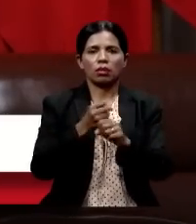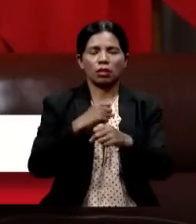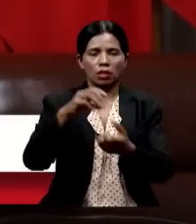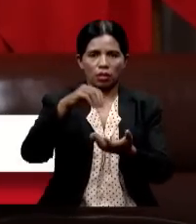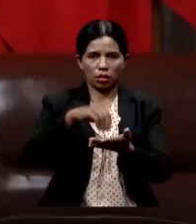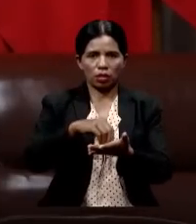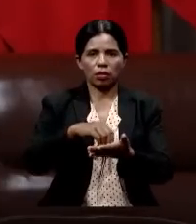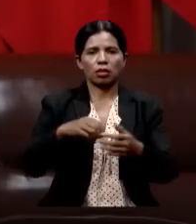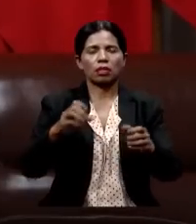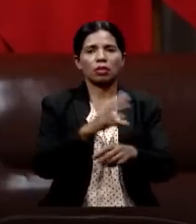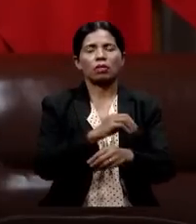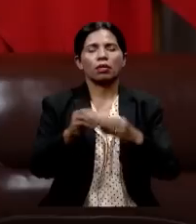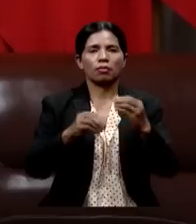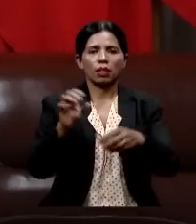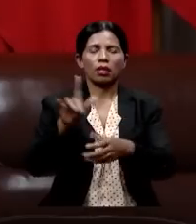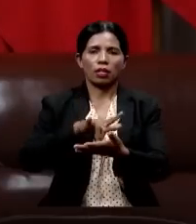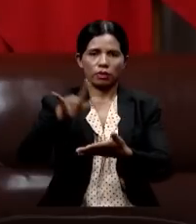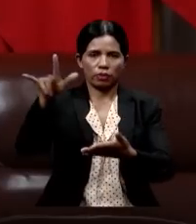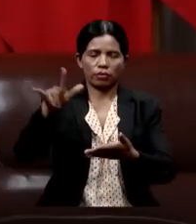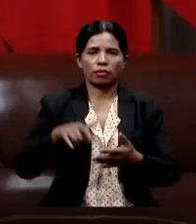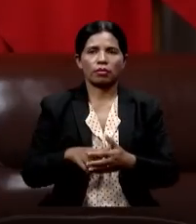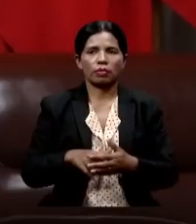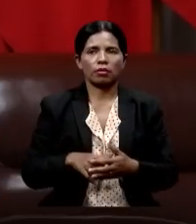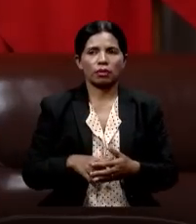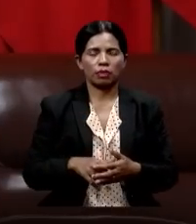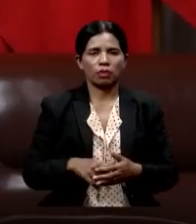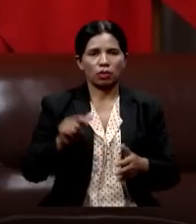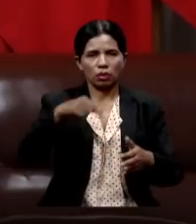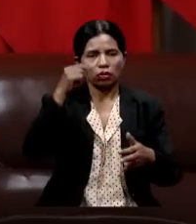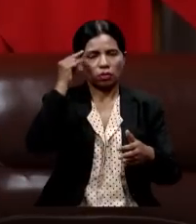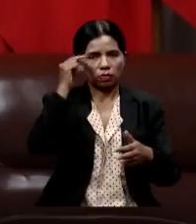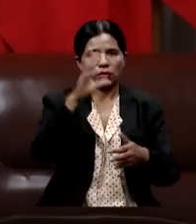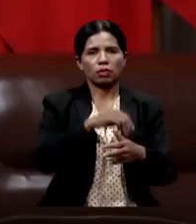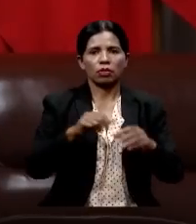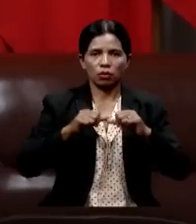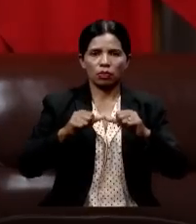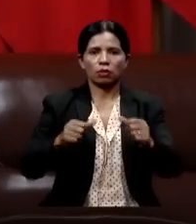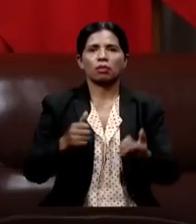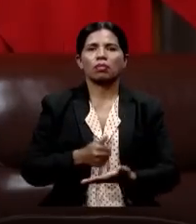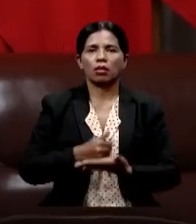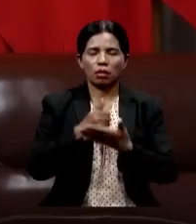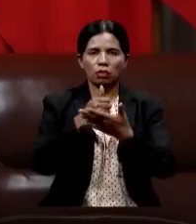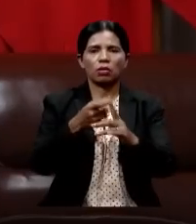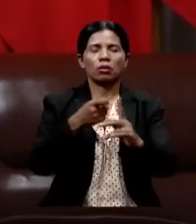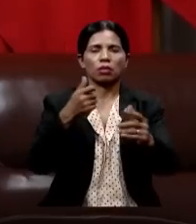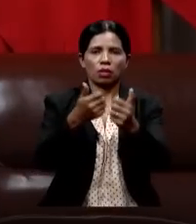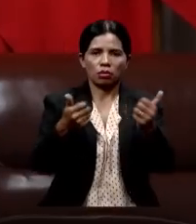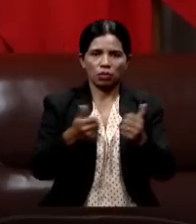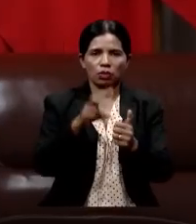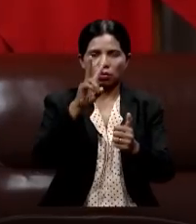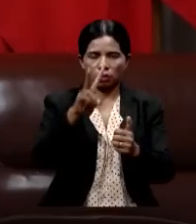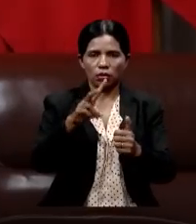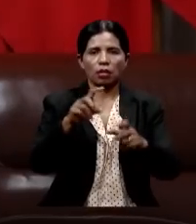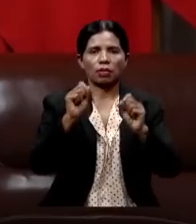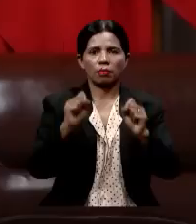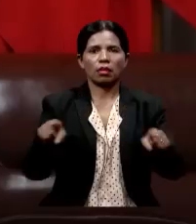e ao setor aviação. O governo se continua, facilita, e o Rússia, a autoridade ruana, mas